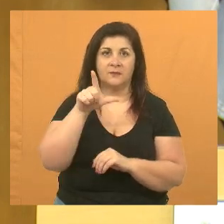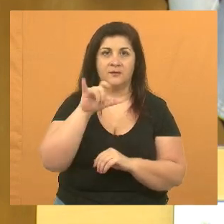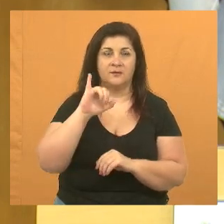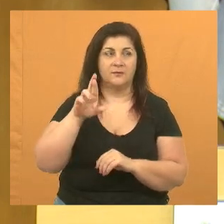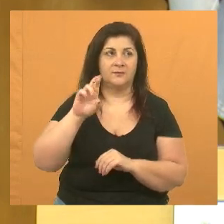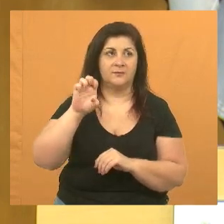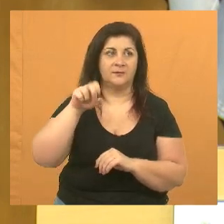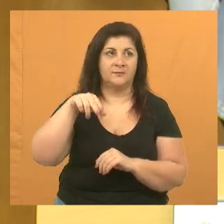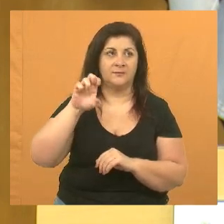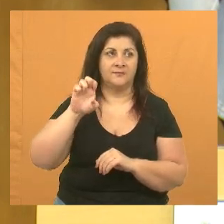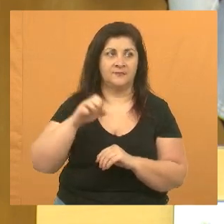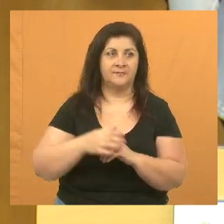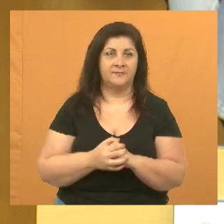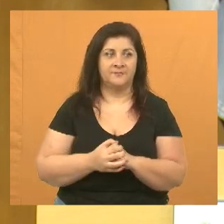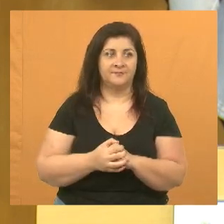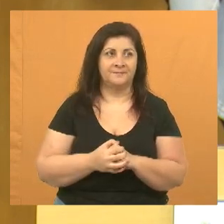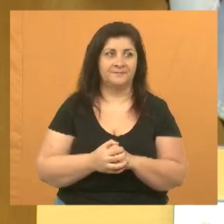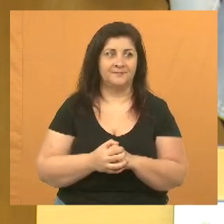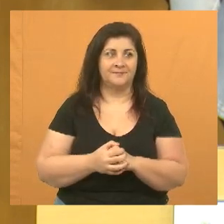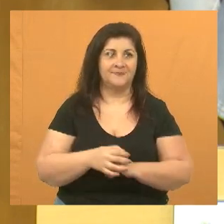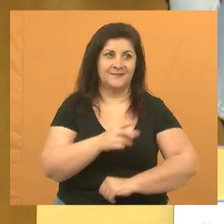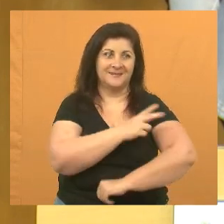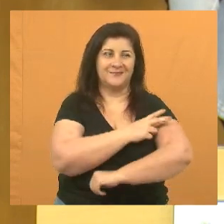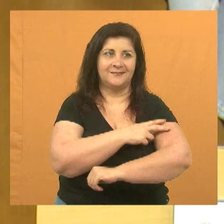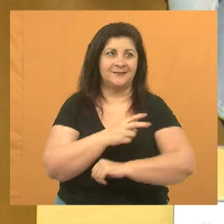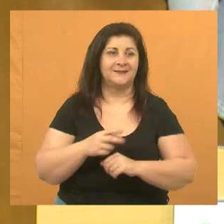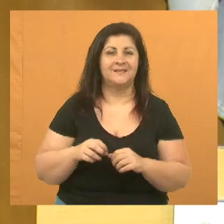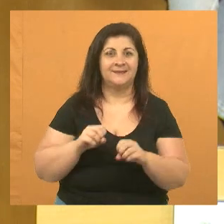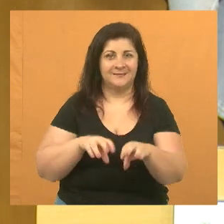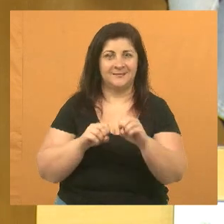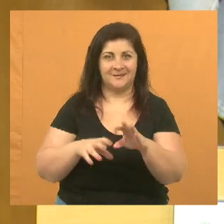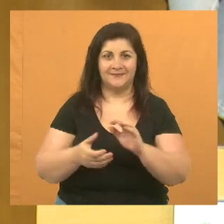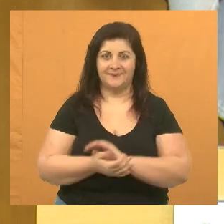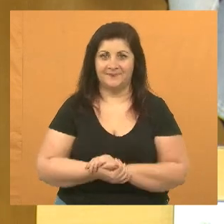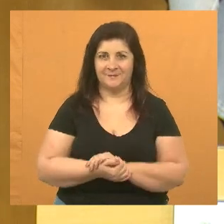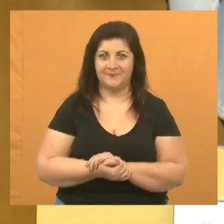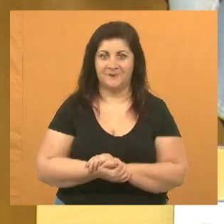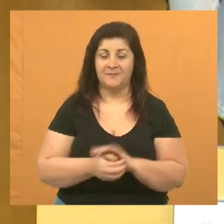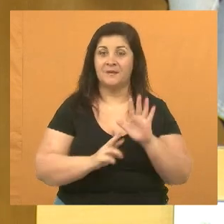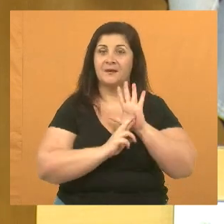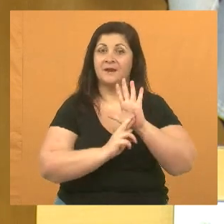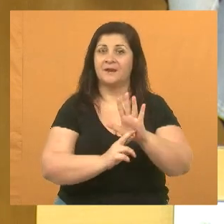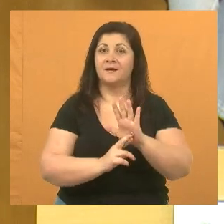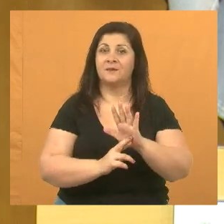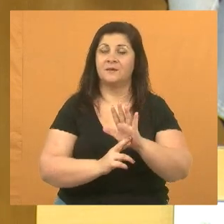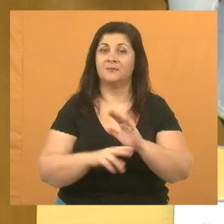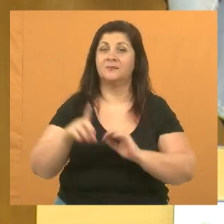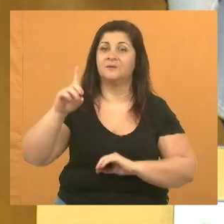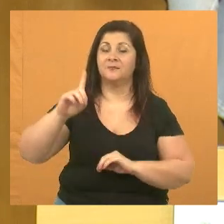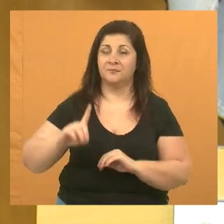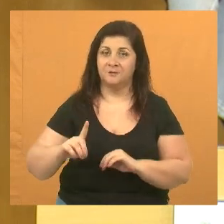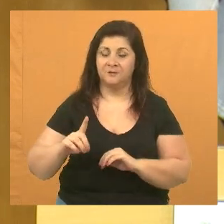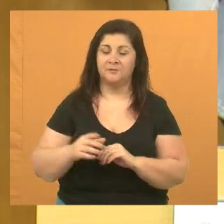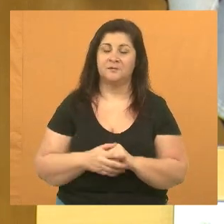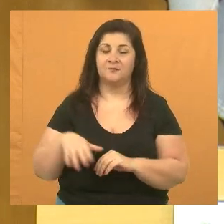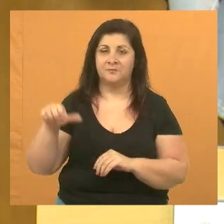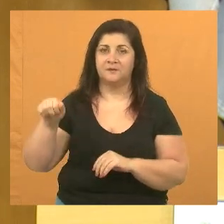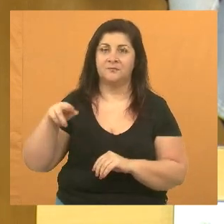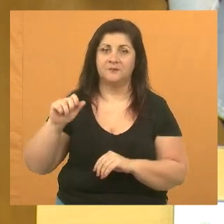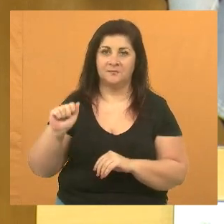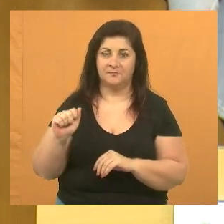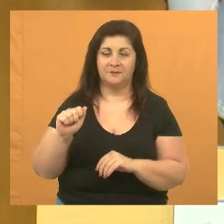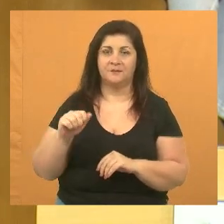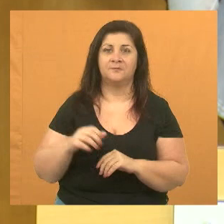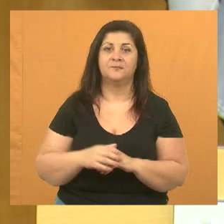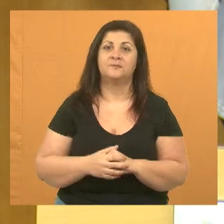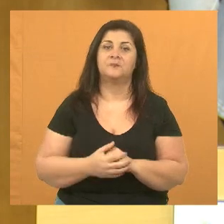Macedo Batista, supervisora de ensino, dirigente de ensino, representando a dirigente de ensino Ana Cláudia